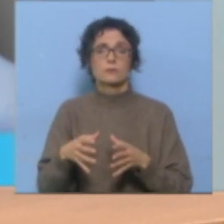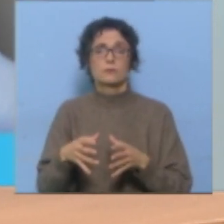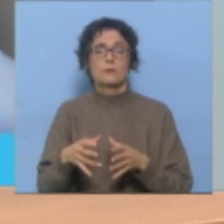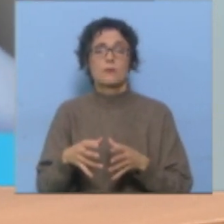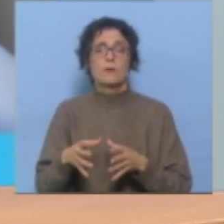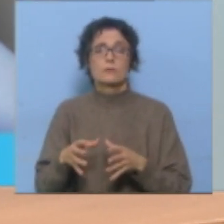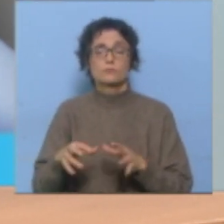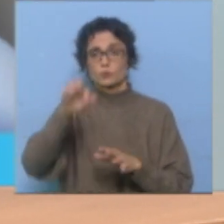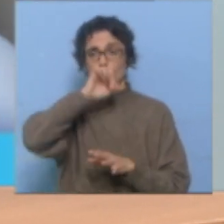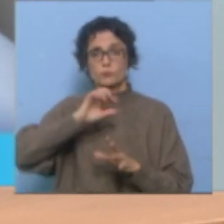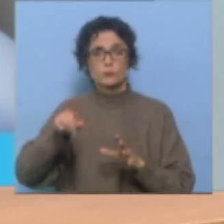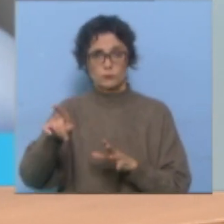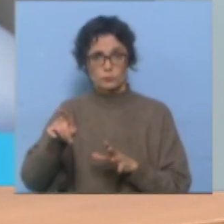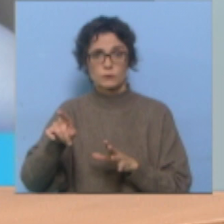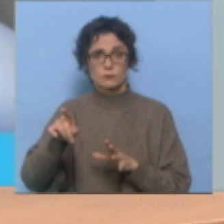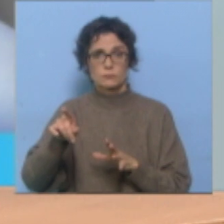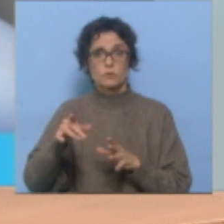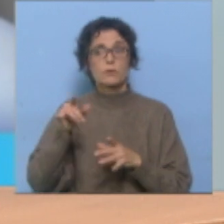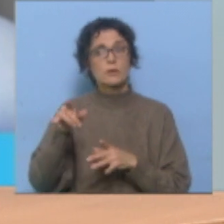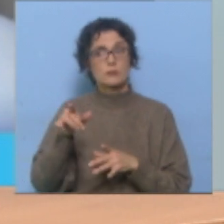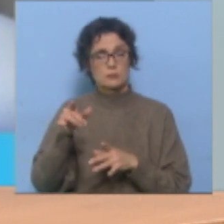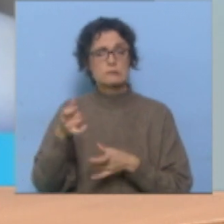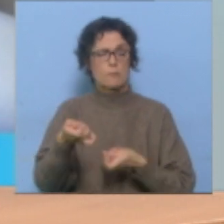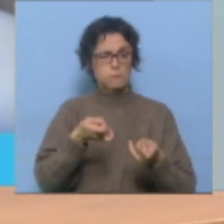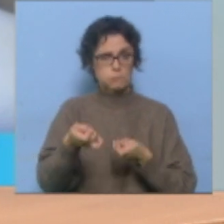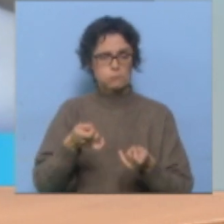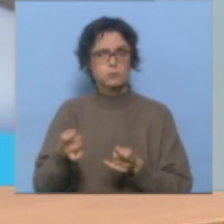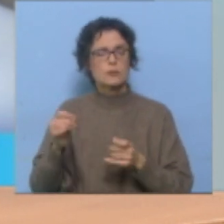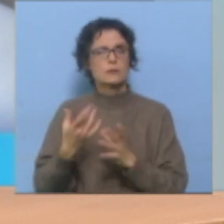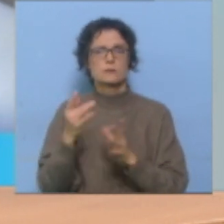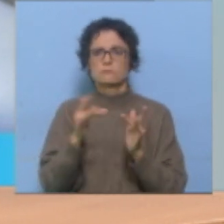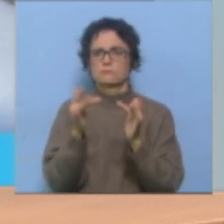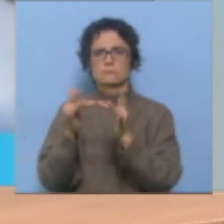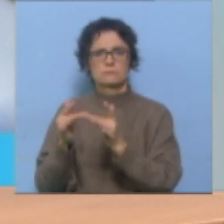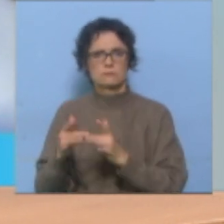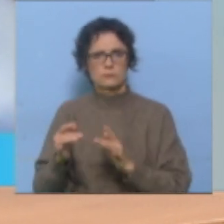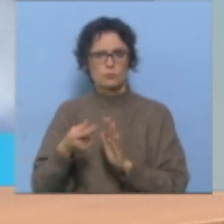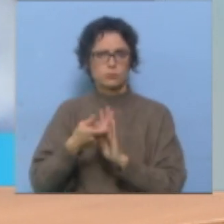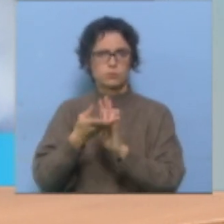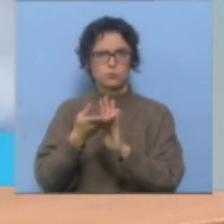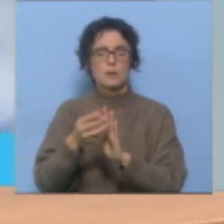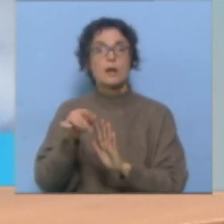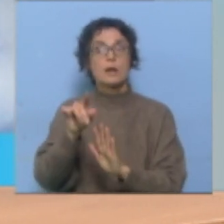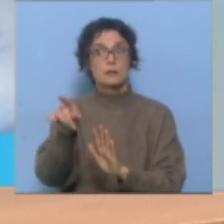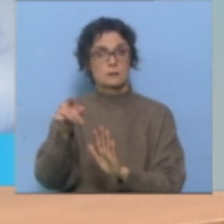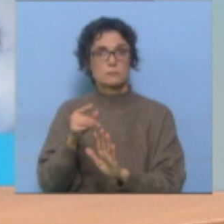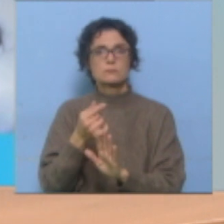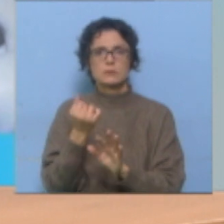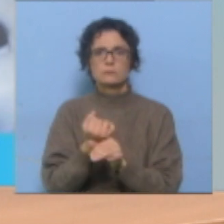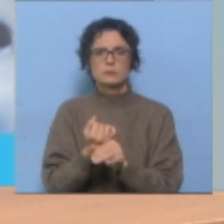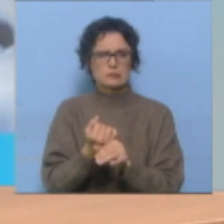assim que se designava, e fê-lo ter muitos contactos. Depois porque abraçou algumas